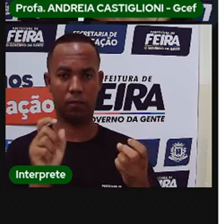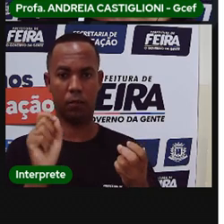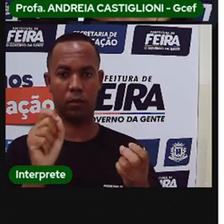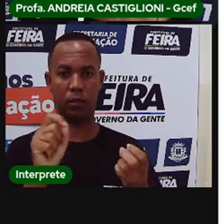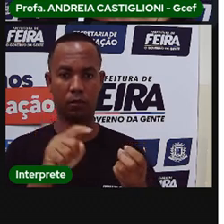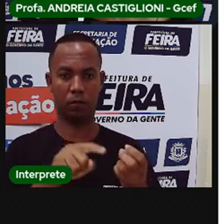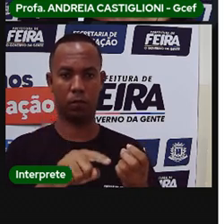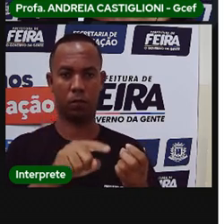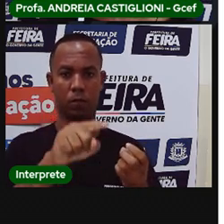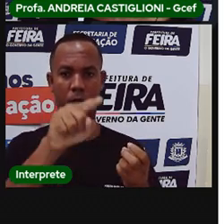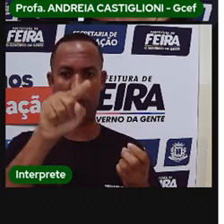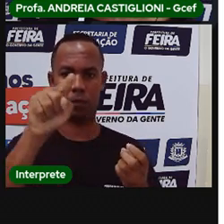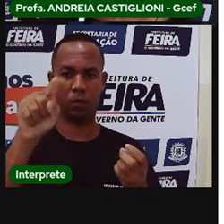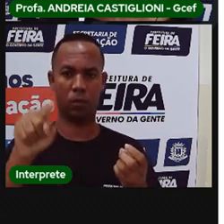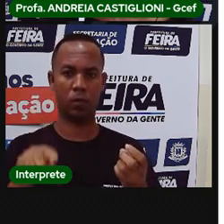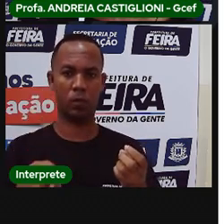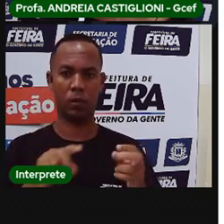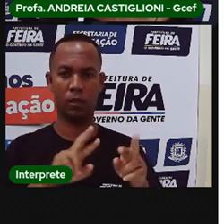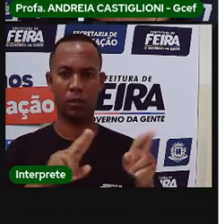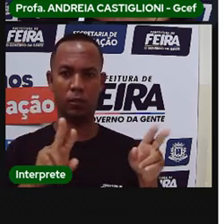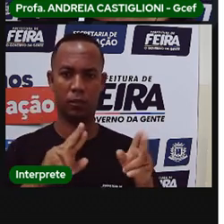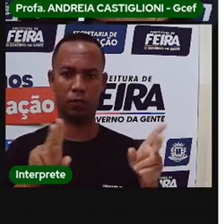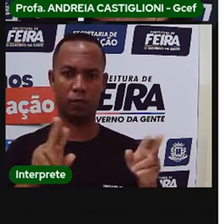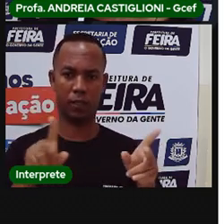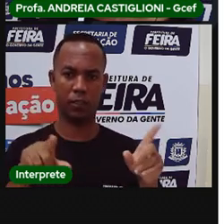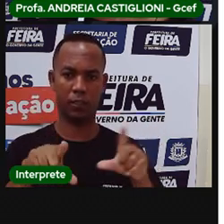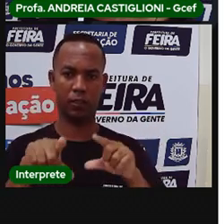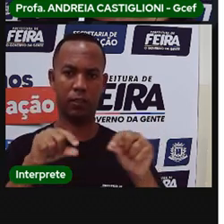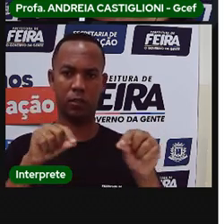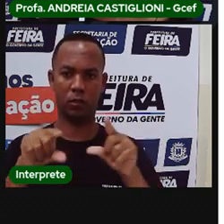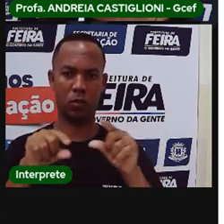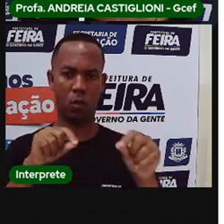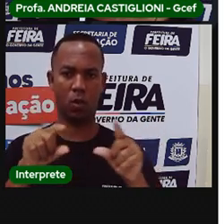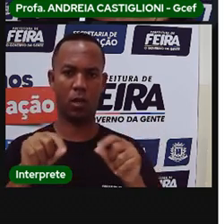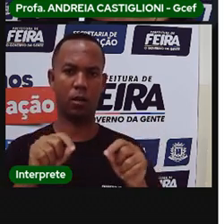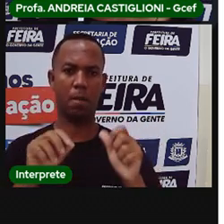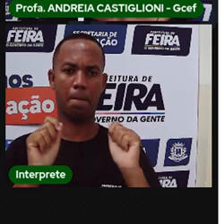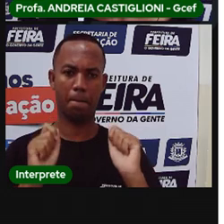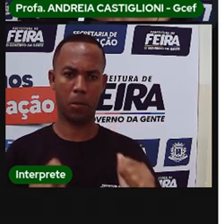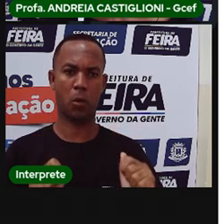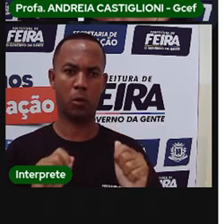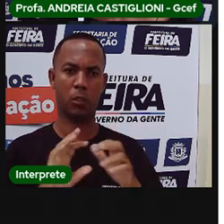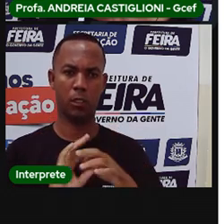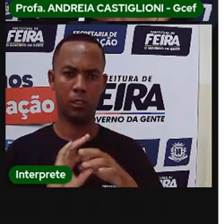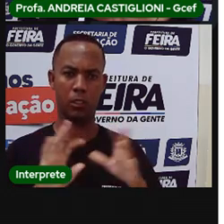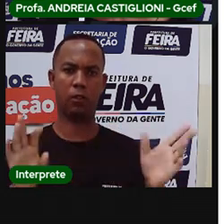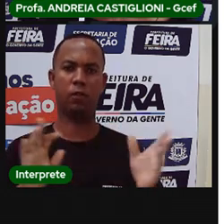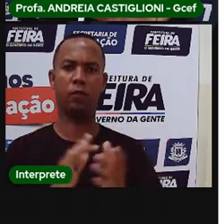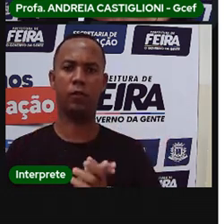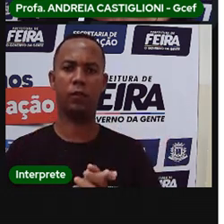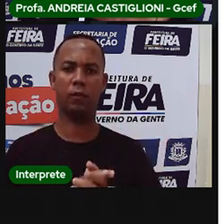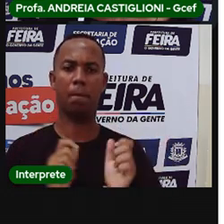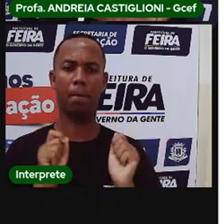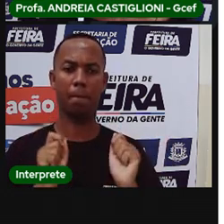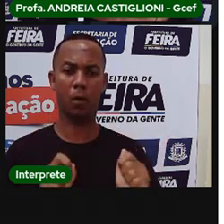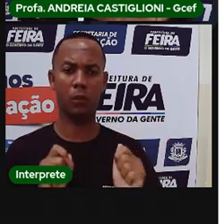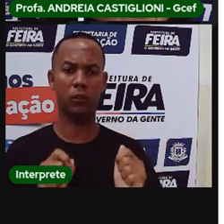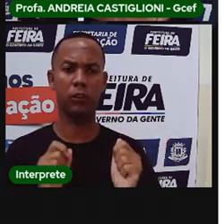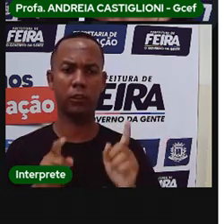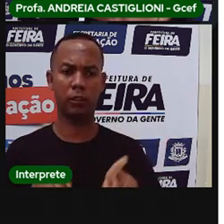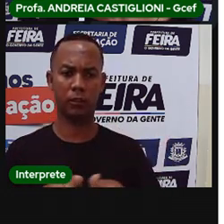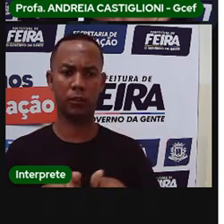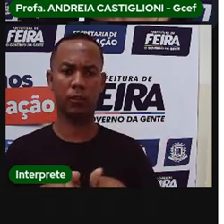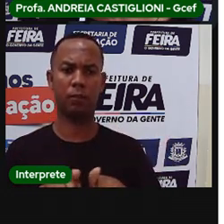ó, gente, nós temos várias opções. Vocês podem buscar um template específico ou vocês podem utilizar os que já estão